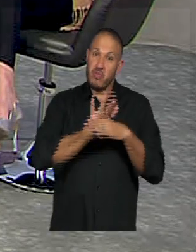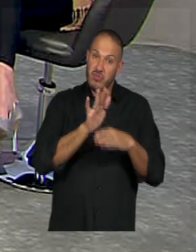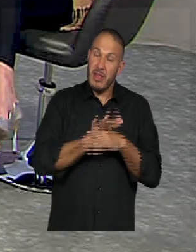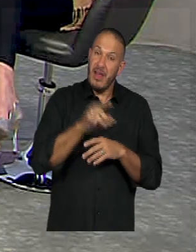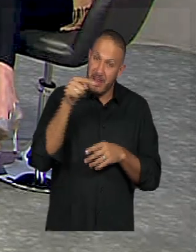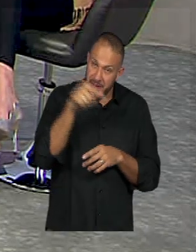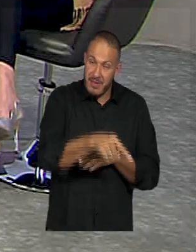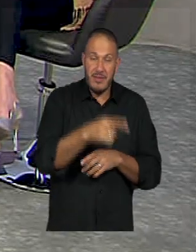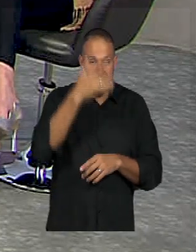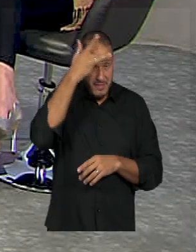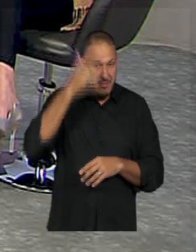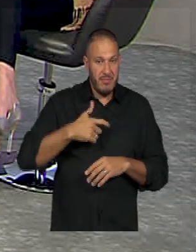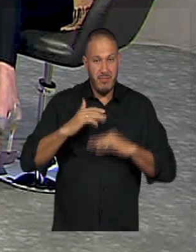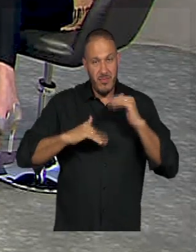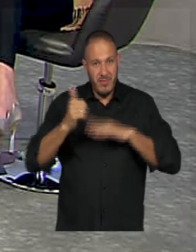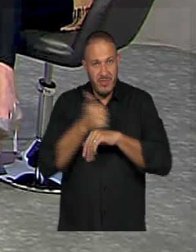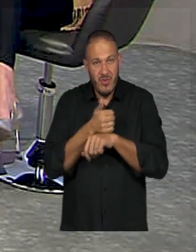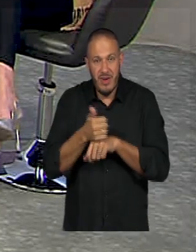esse entregador.